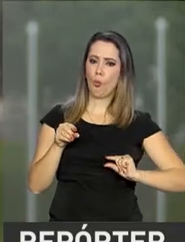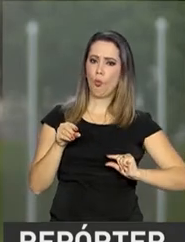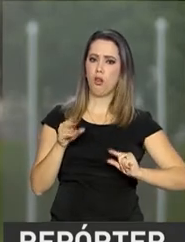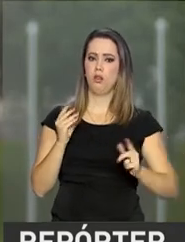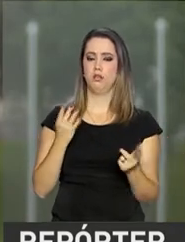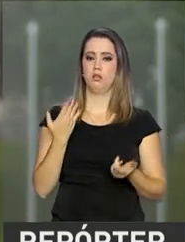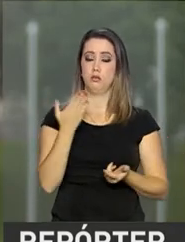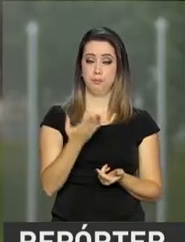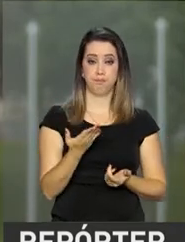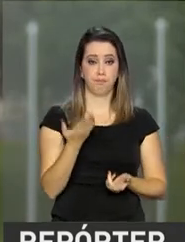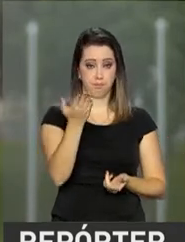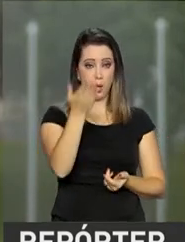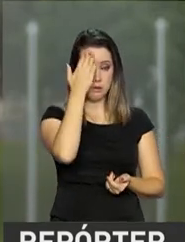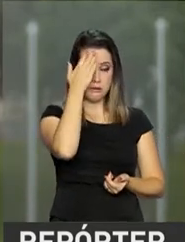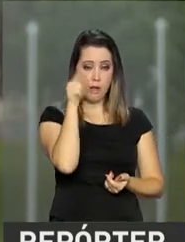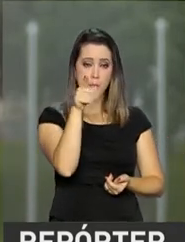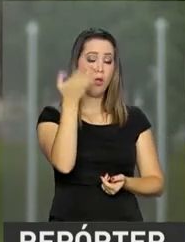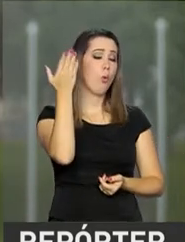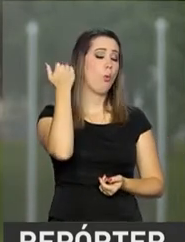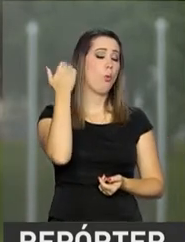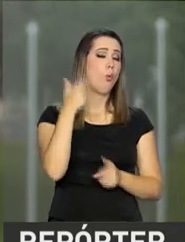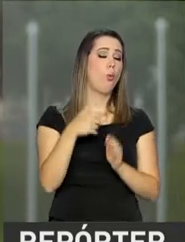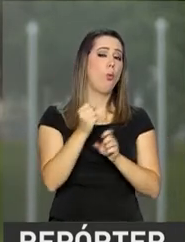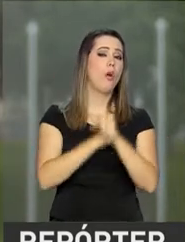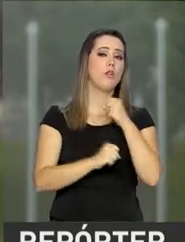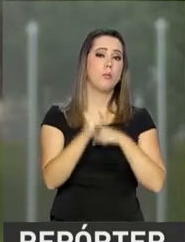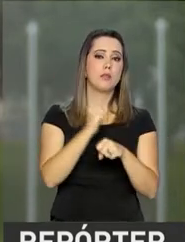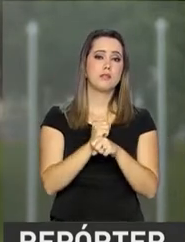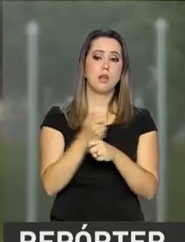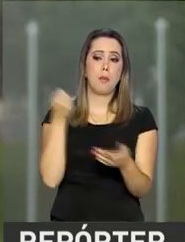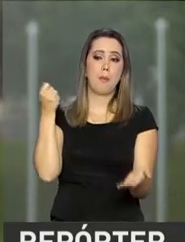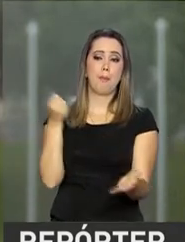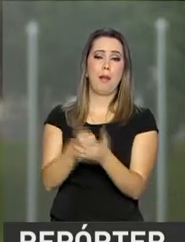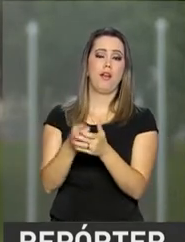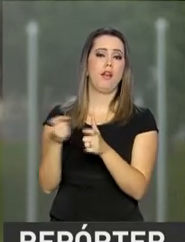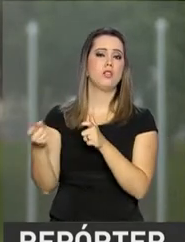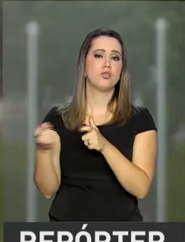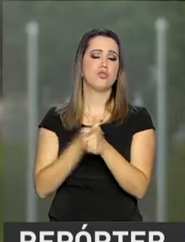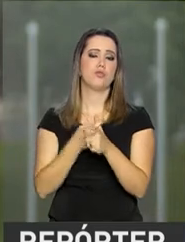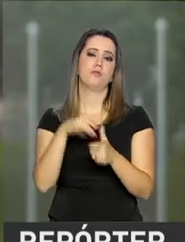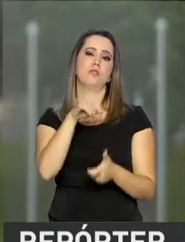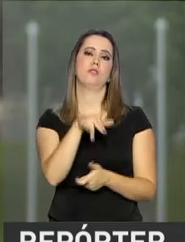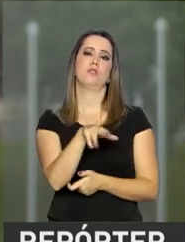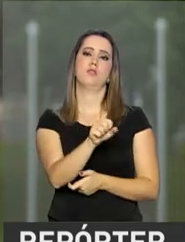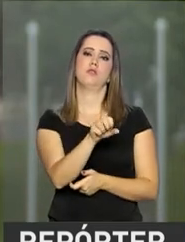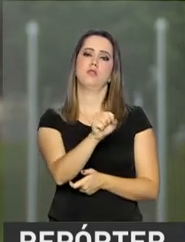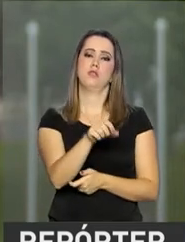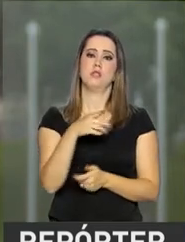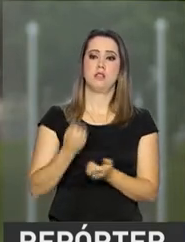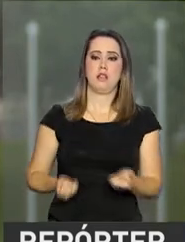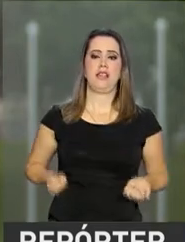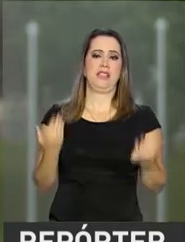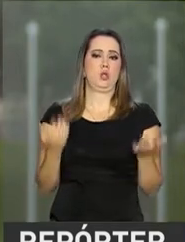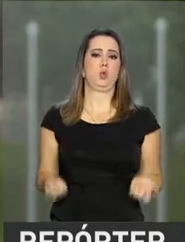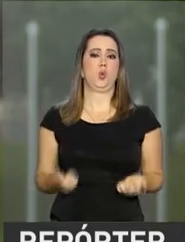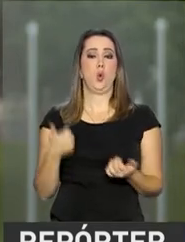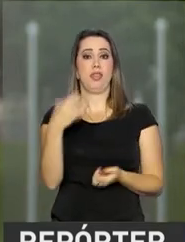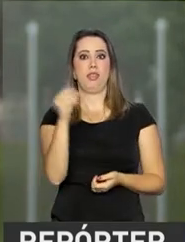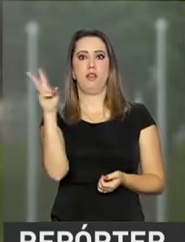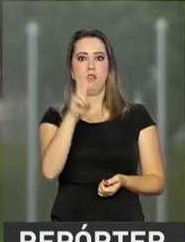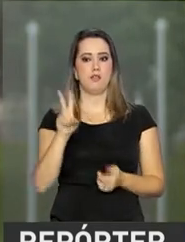federal no ano passado pra cobrir o rombo da previdência gastou dez vezes o orçamento do bolsa